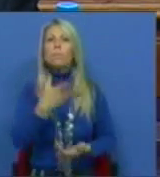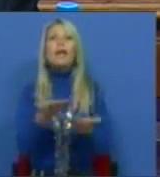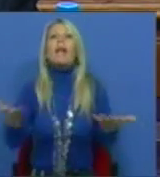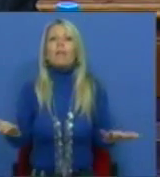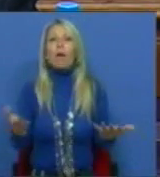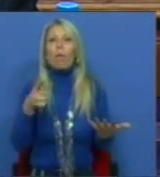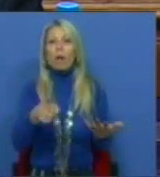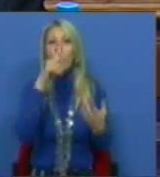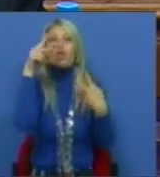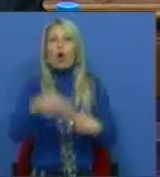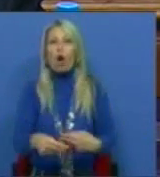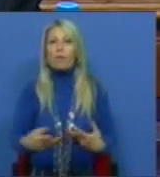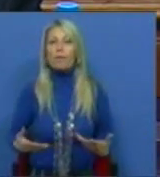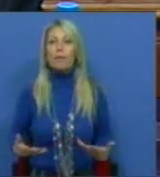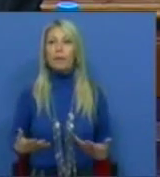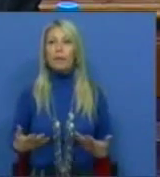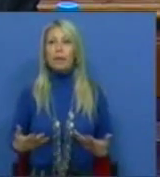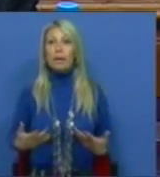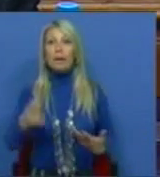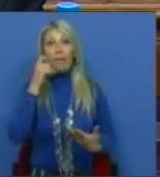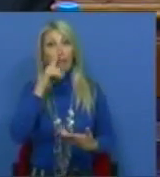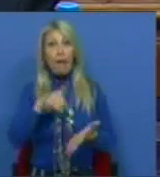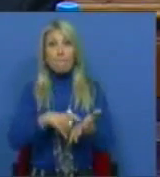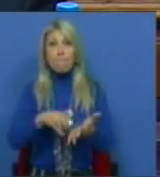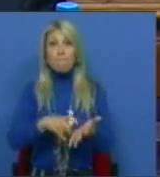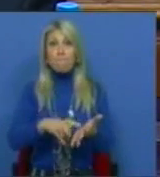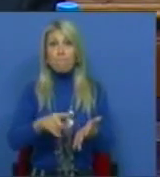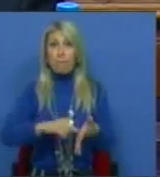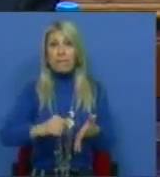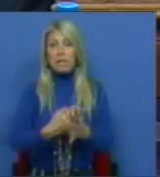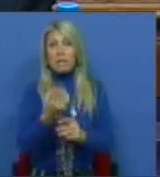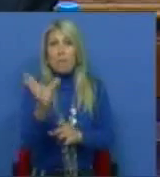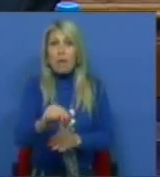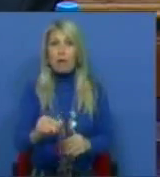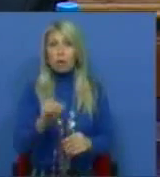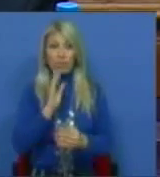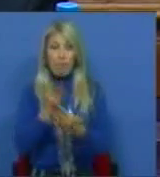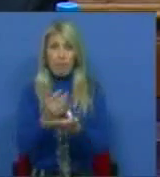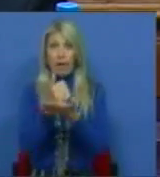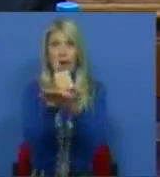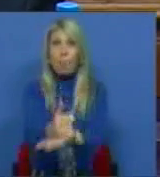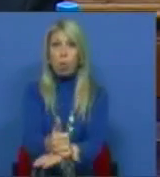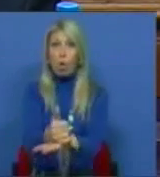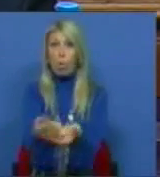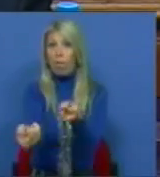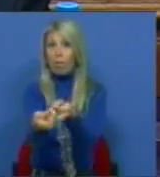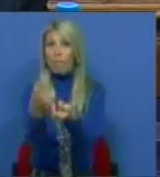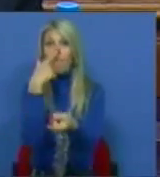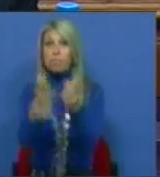este corte naqueles que de facto precisam mais para dar apoio mais próximo à